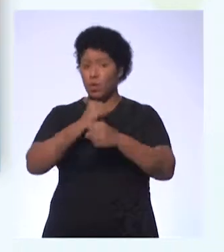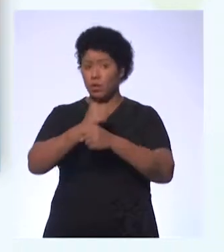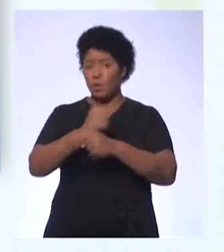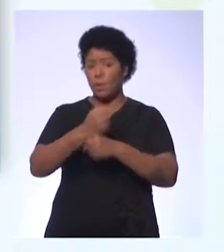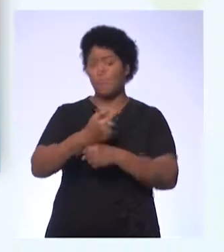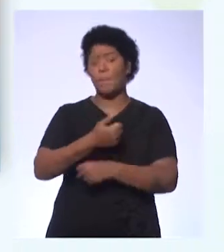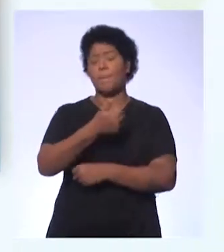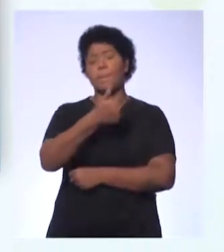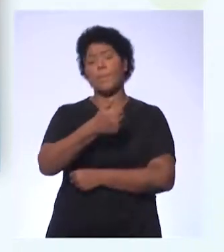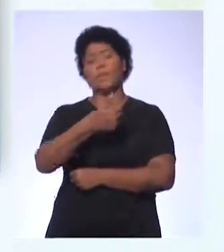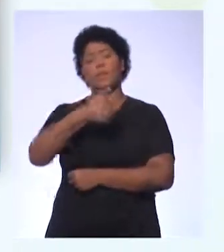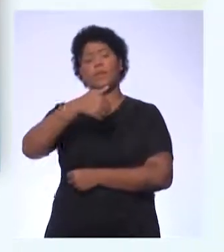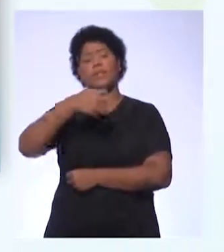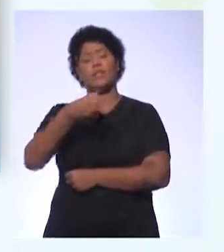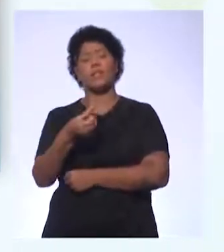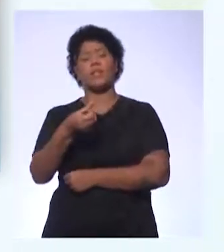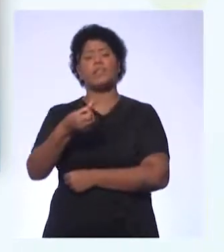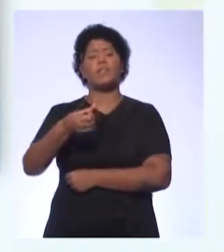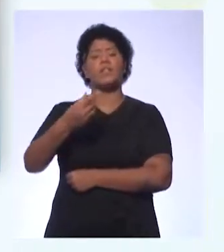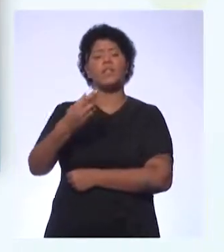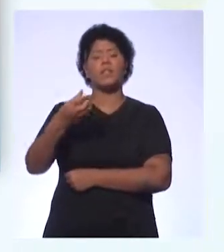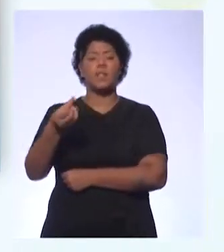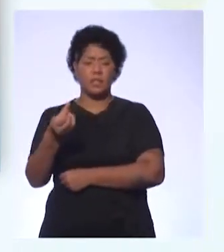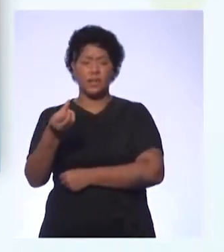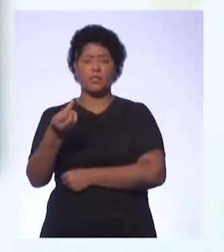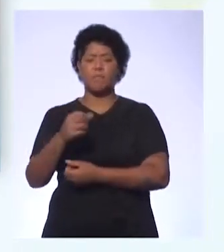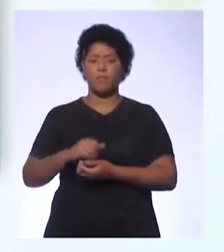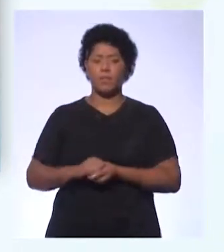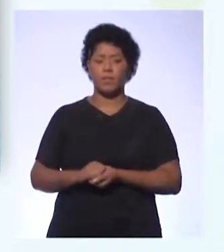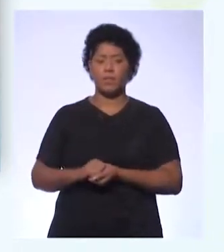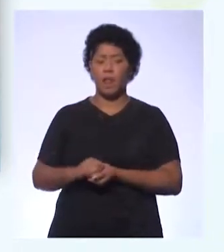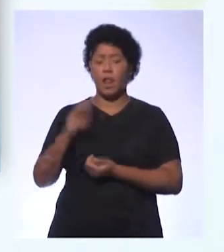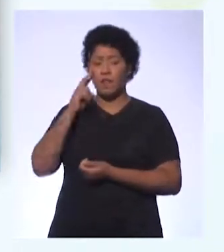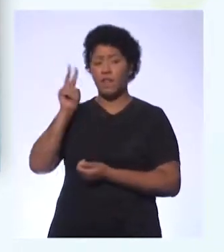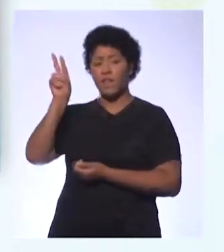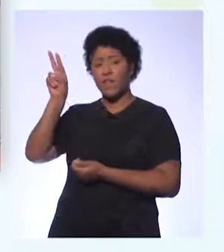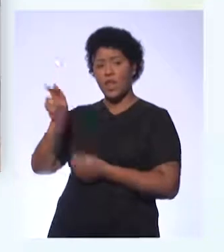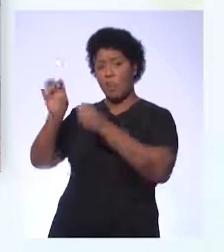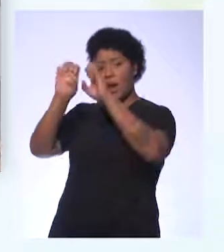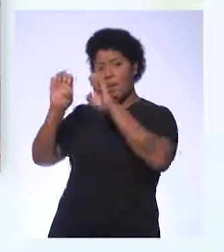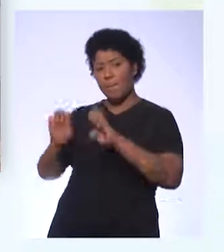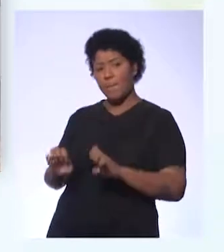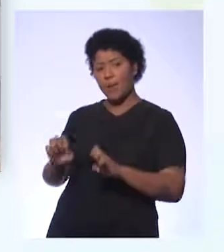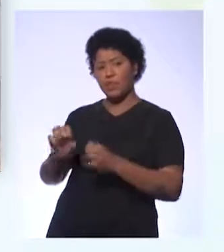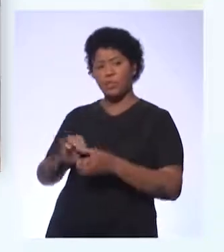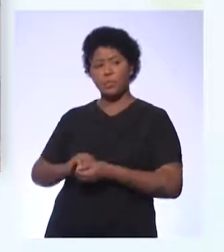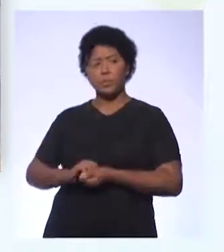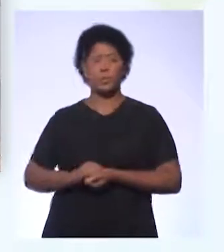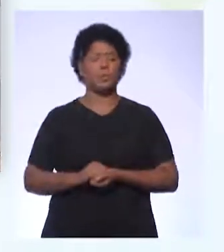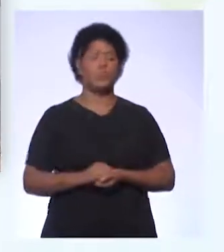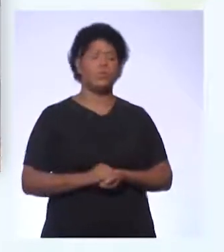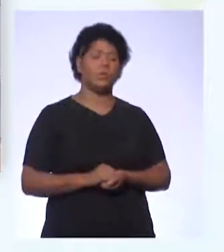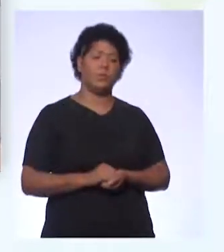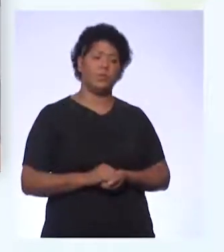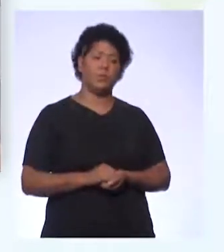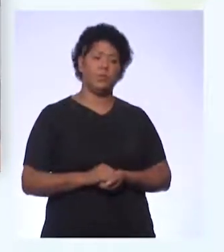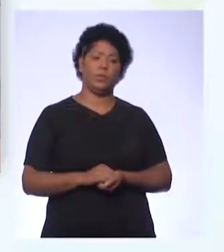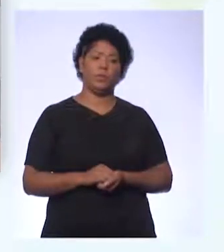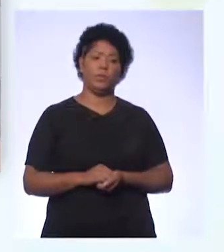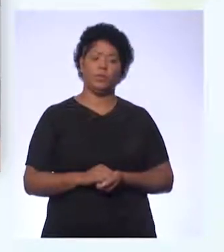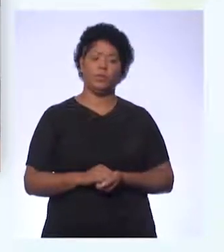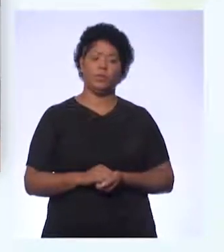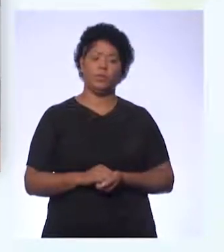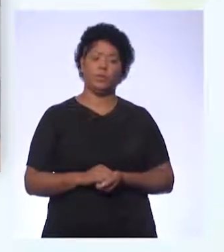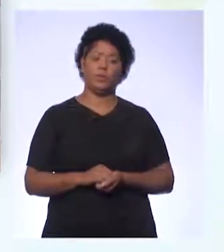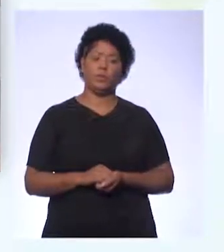de 1616, tinha algo do cavaleiro da triste figura. Estamos preparando muestras bibliográficas de las obras